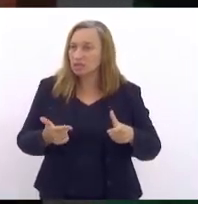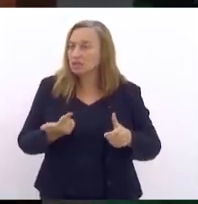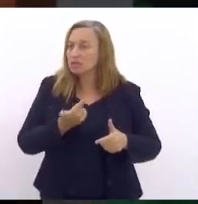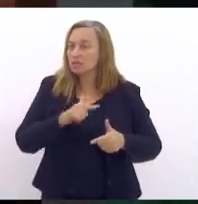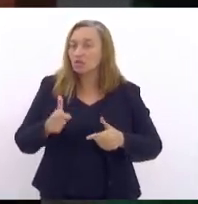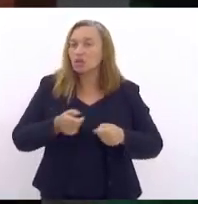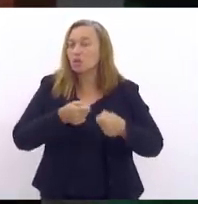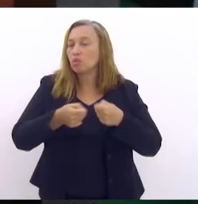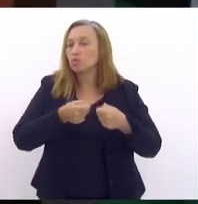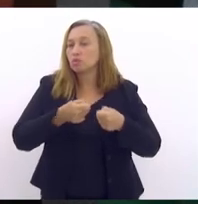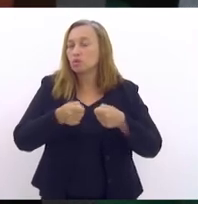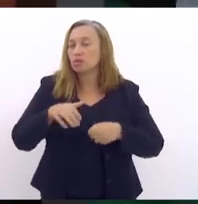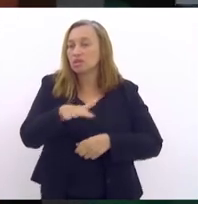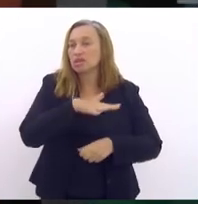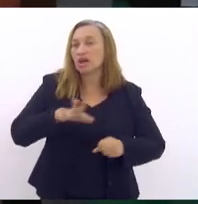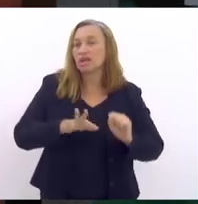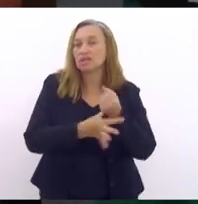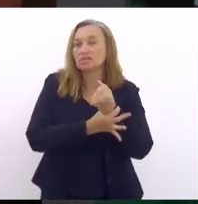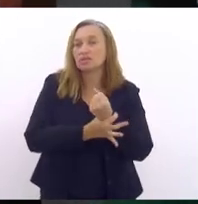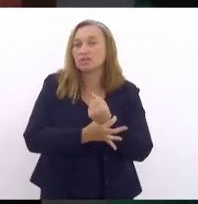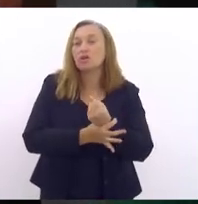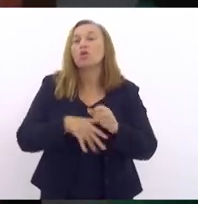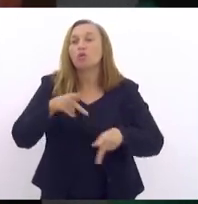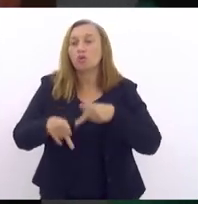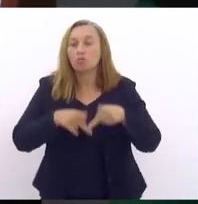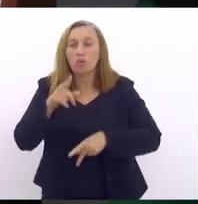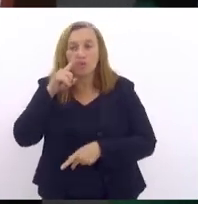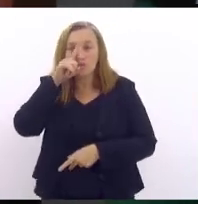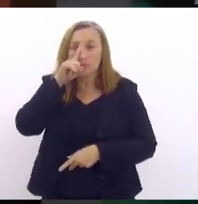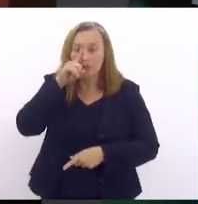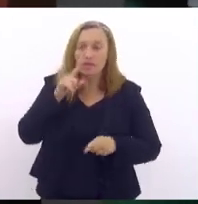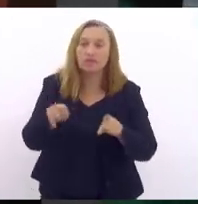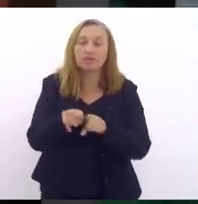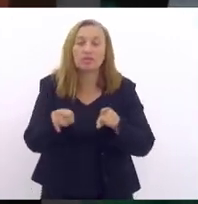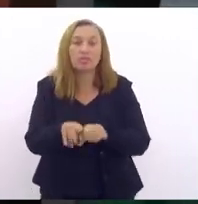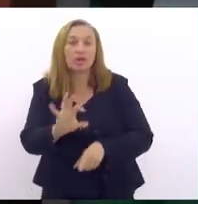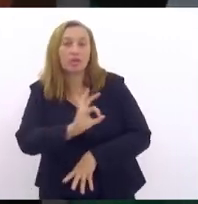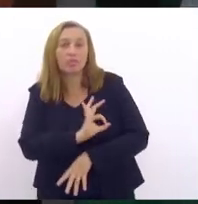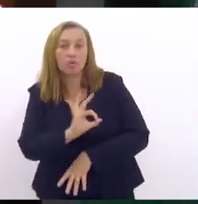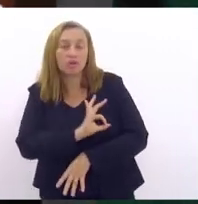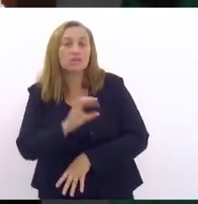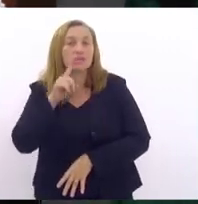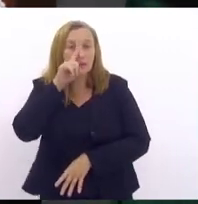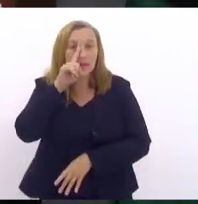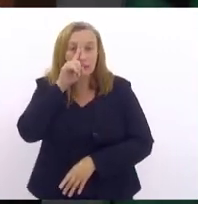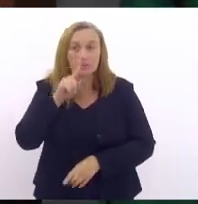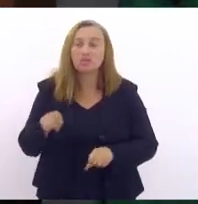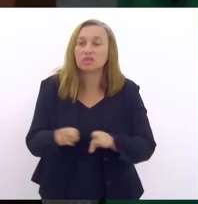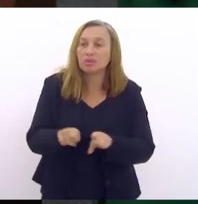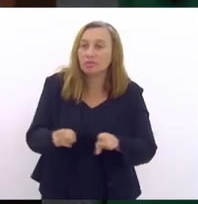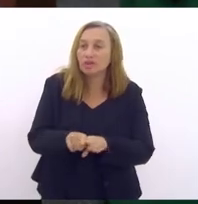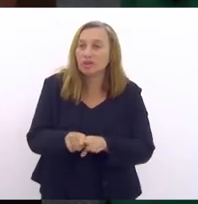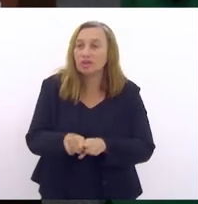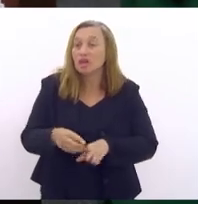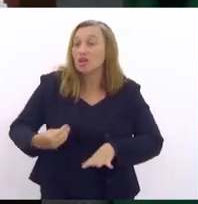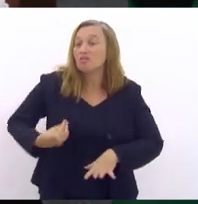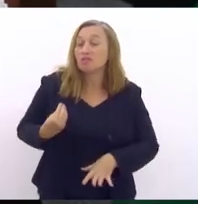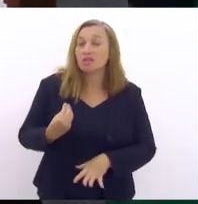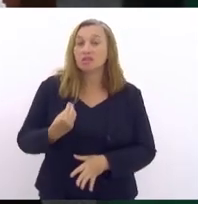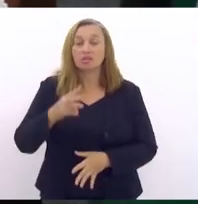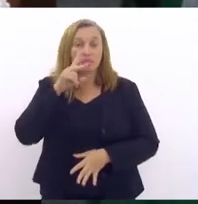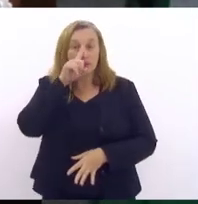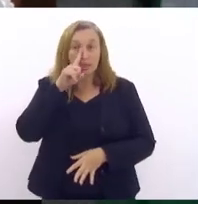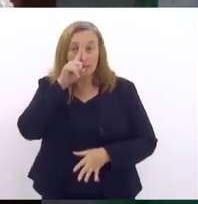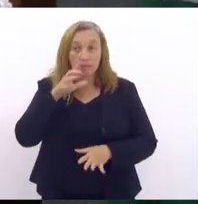segurança pública, coloca a população em risco e coloca os agentes também, que começam a colocar suas vidas em risco para